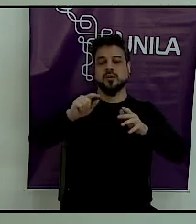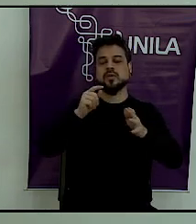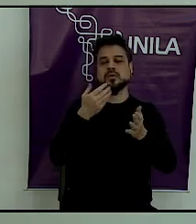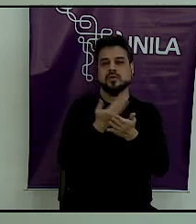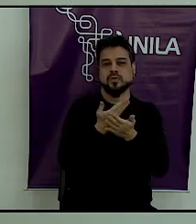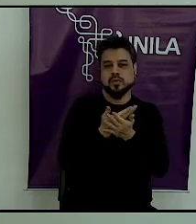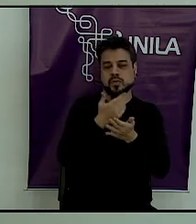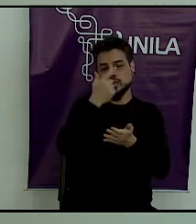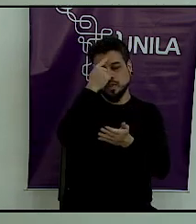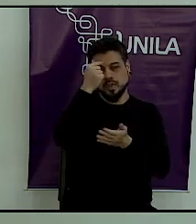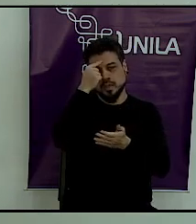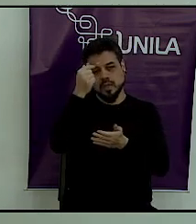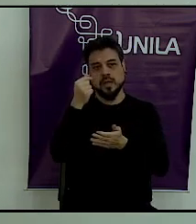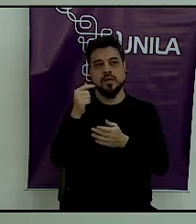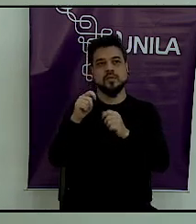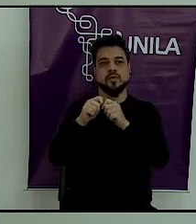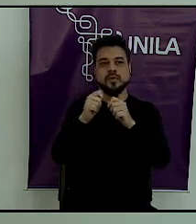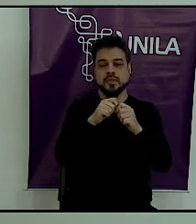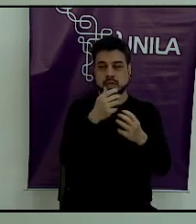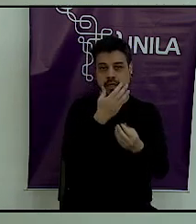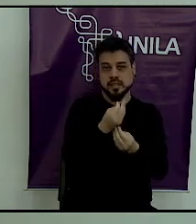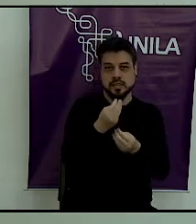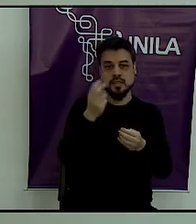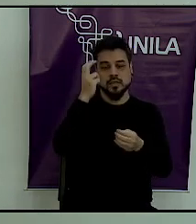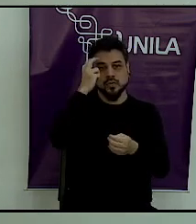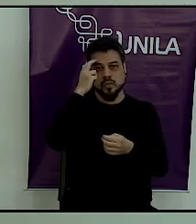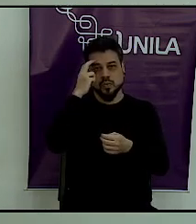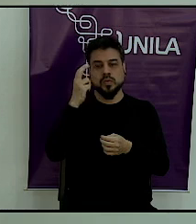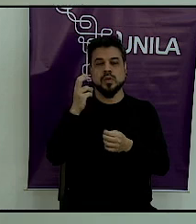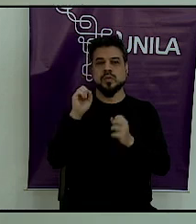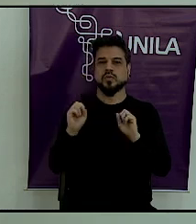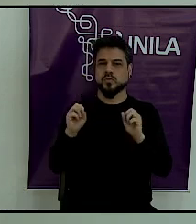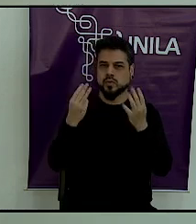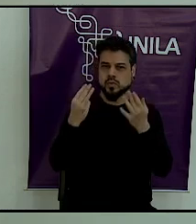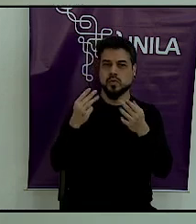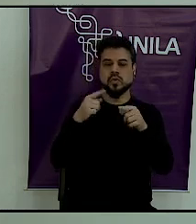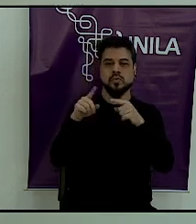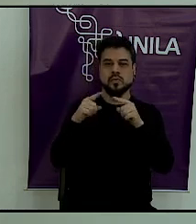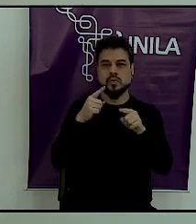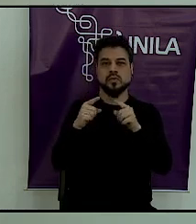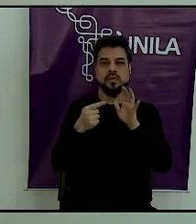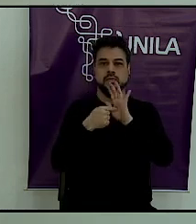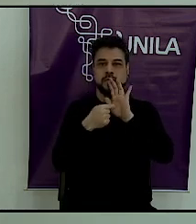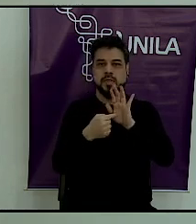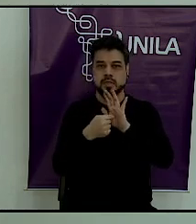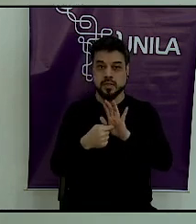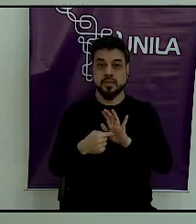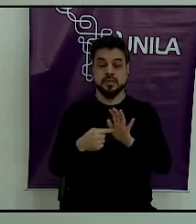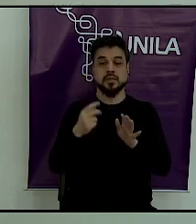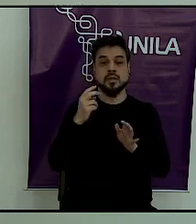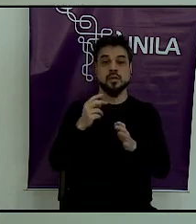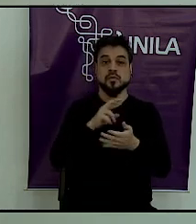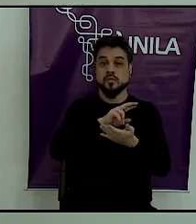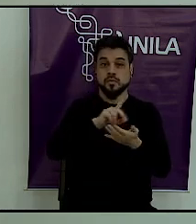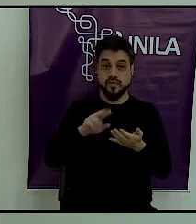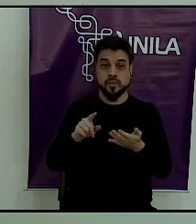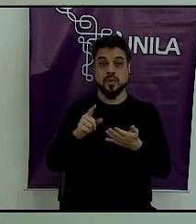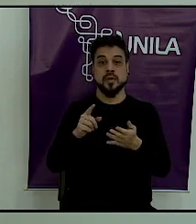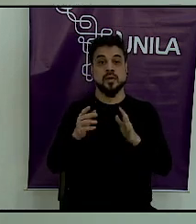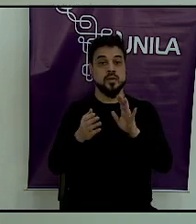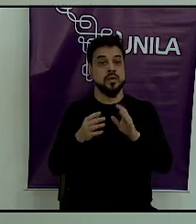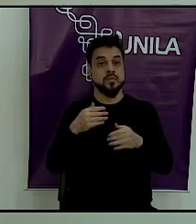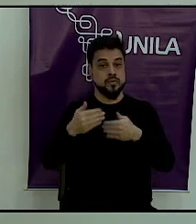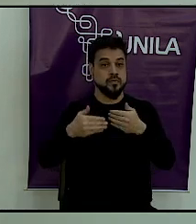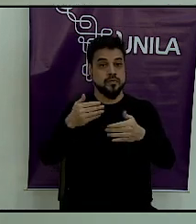de intervenção artística e cultural, com shows musicais, apresentações culturais que vão ocorrer